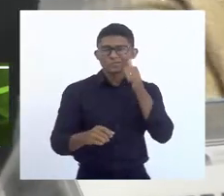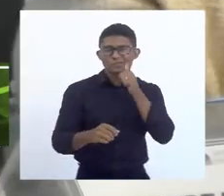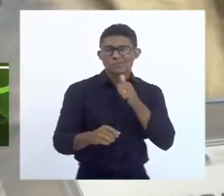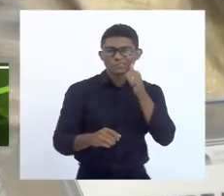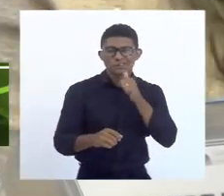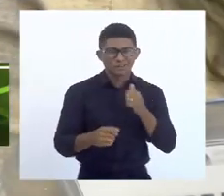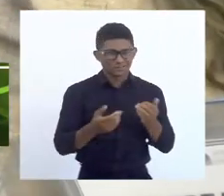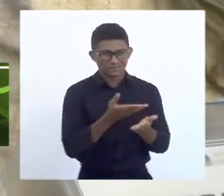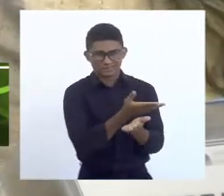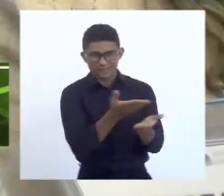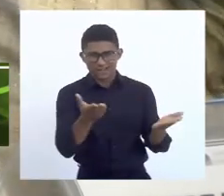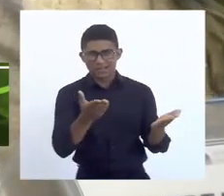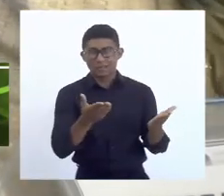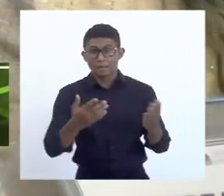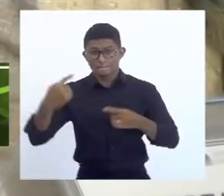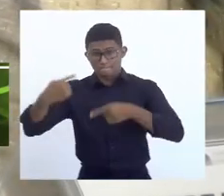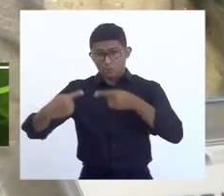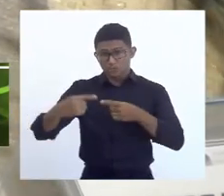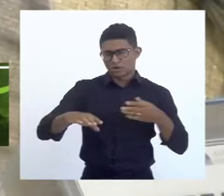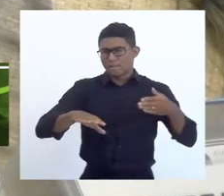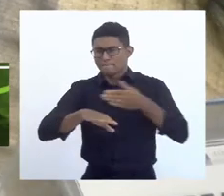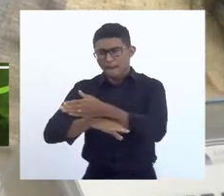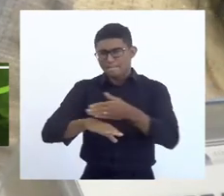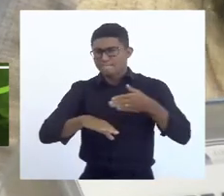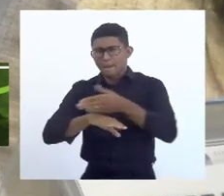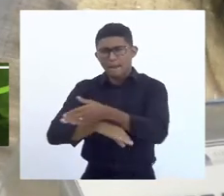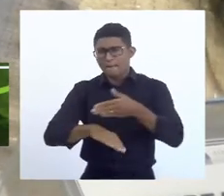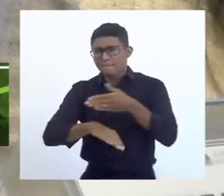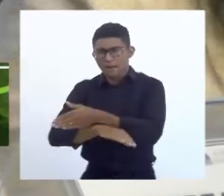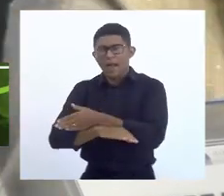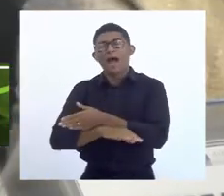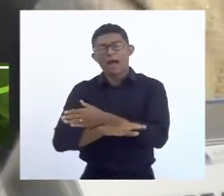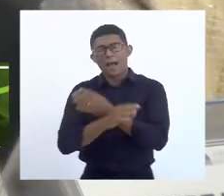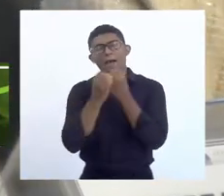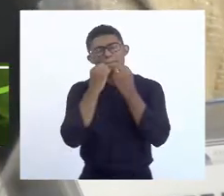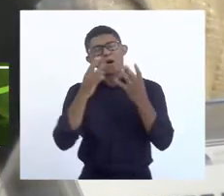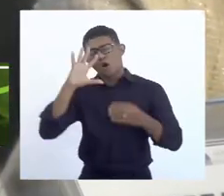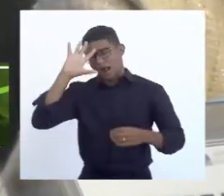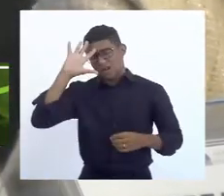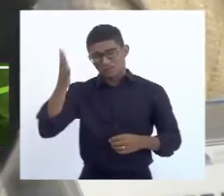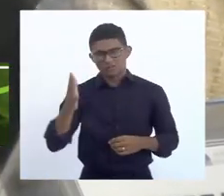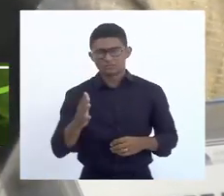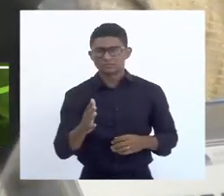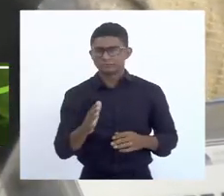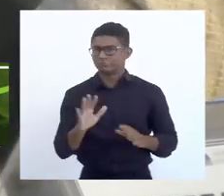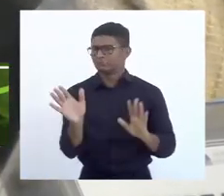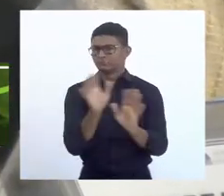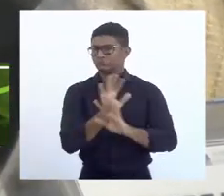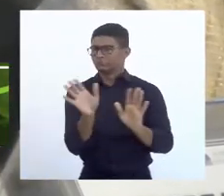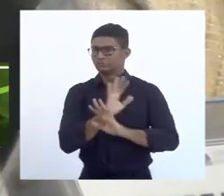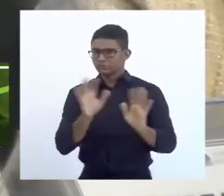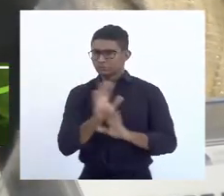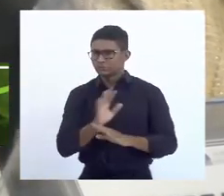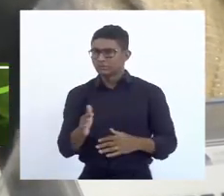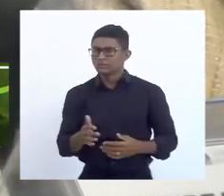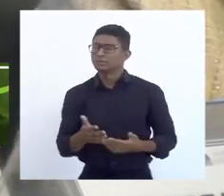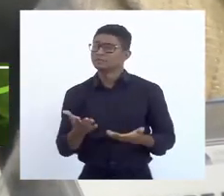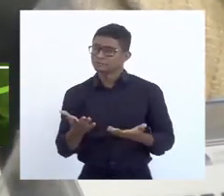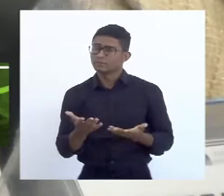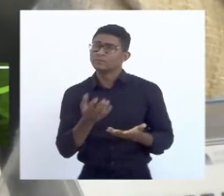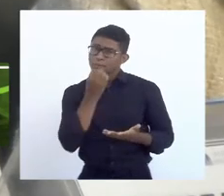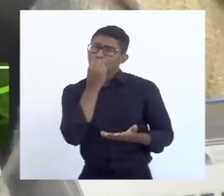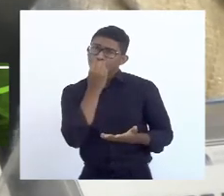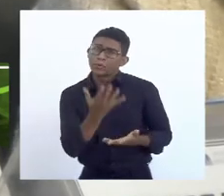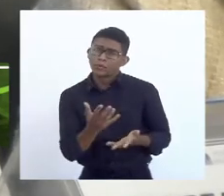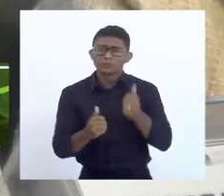política é a resposta de solução única da violência política. Isso contribui para que as mulheres possam